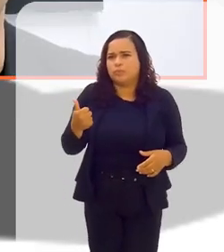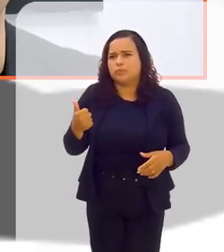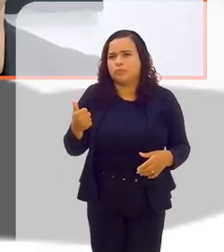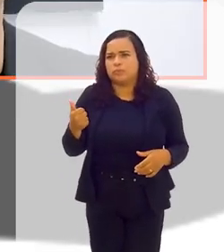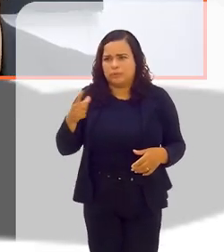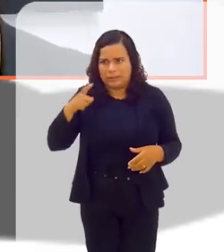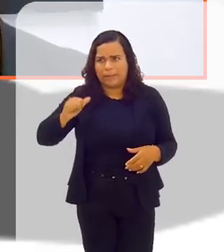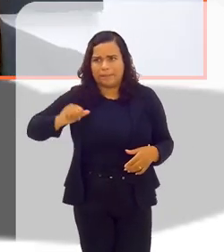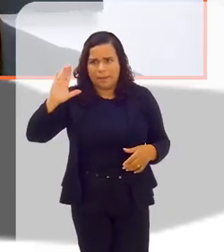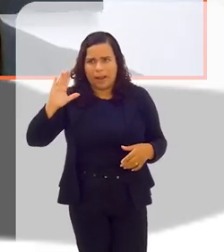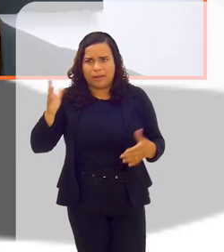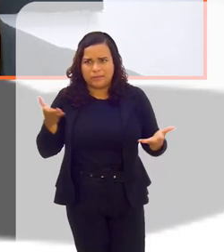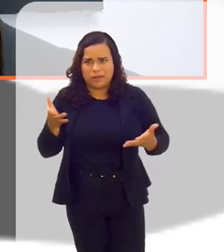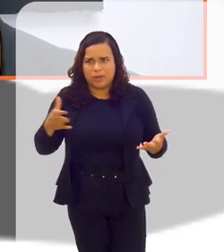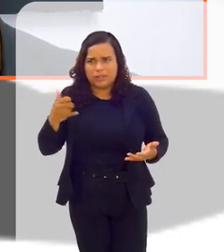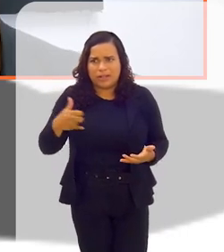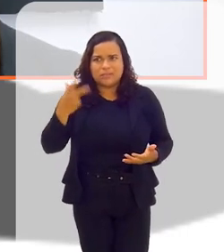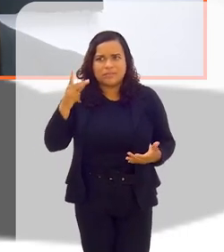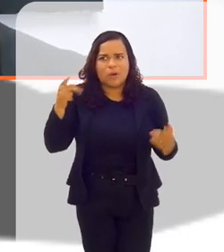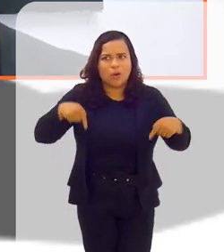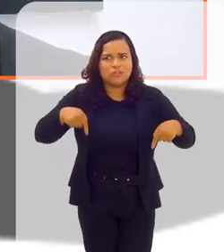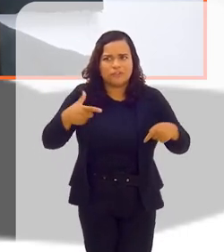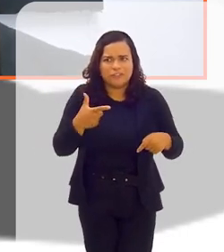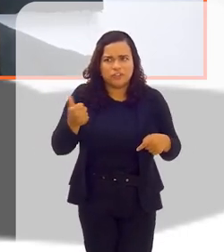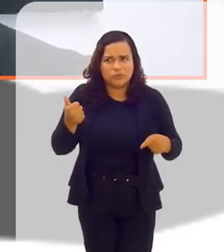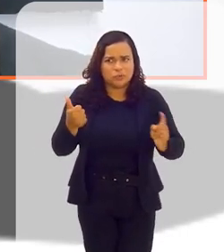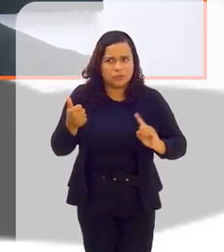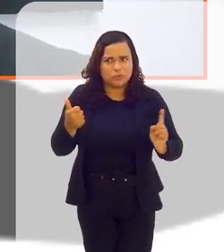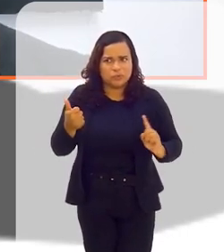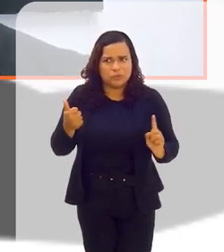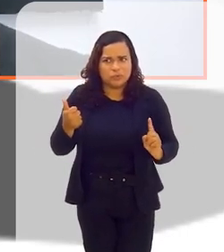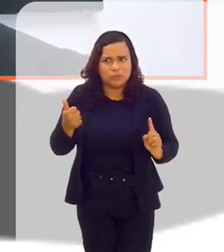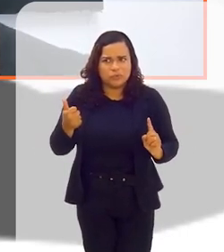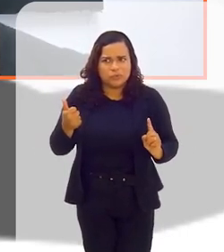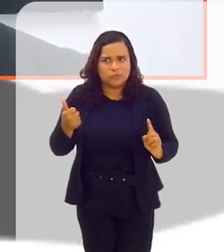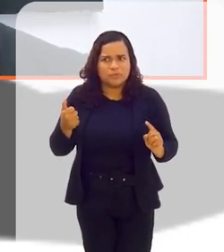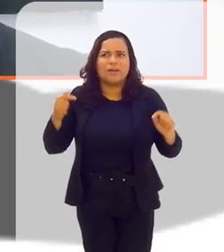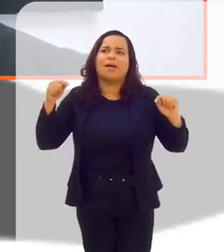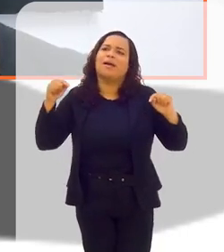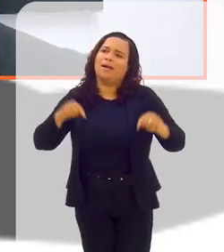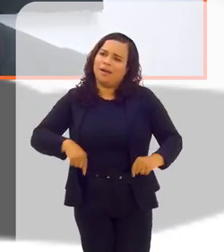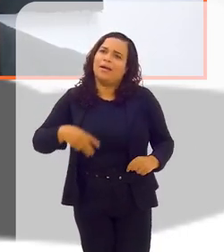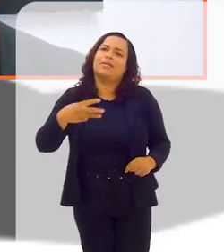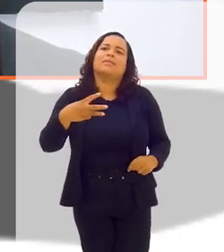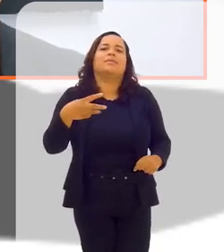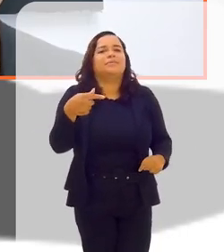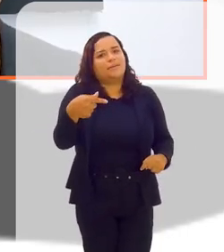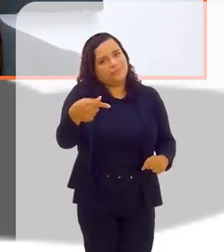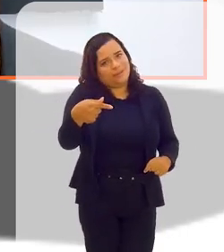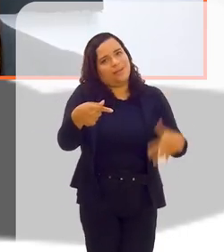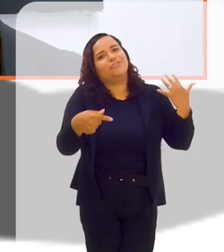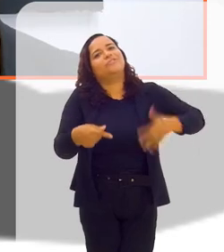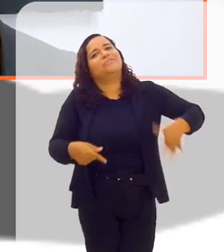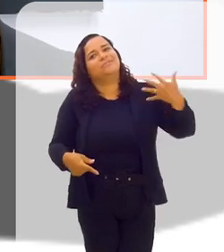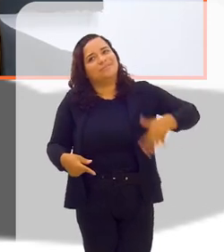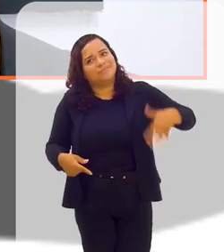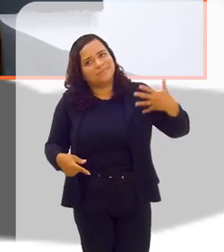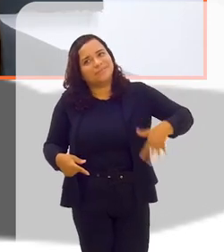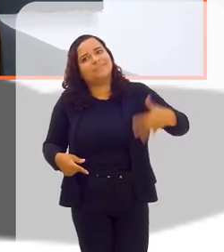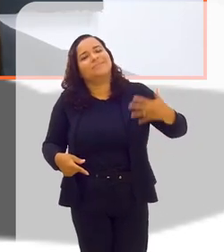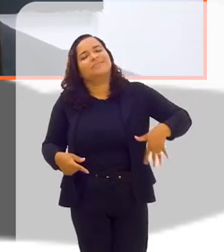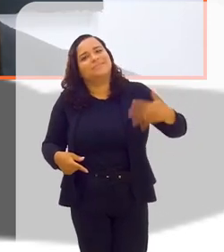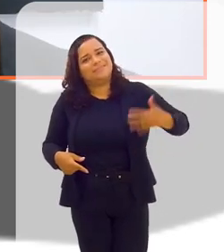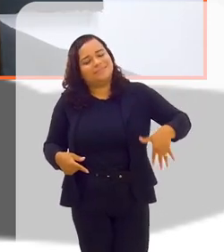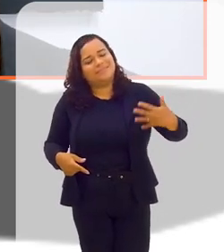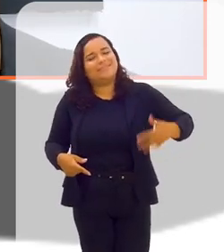Você outra em tem mais que Paraná, isso Bahia. agora? Oi? Você tem mais que isso agora? Agora eu tô com 37. Uau!